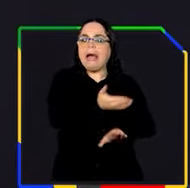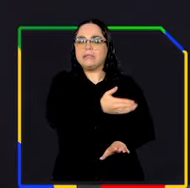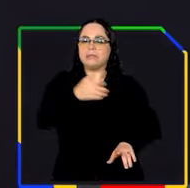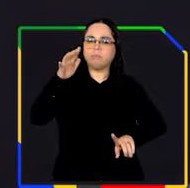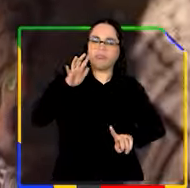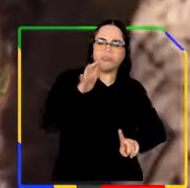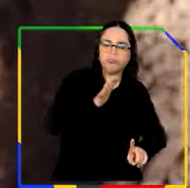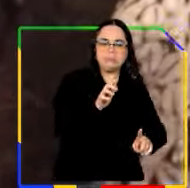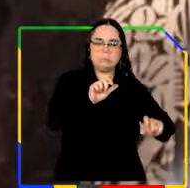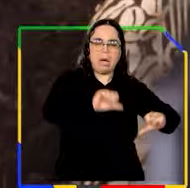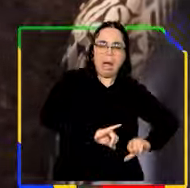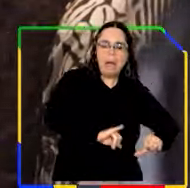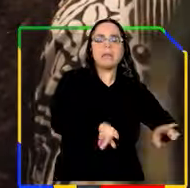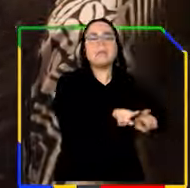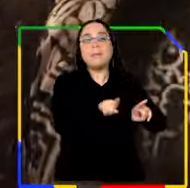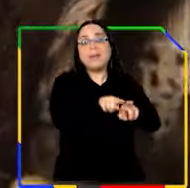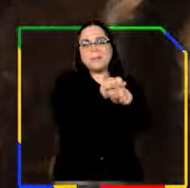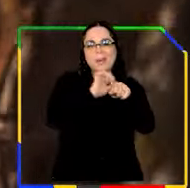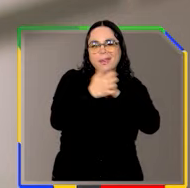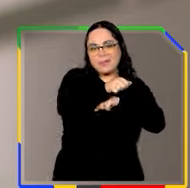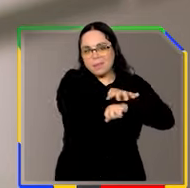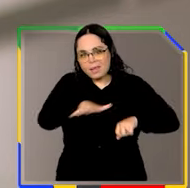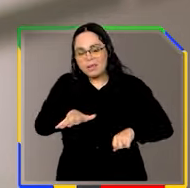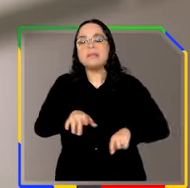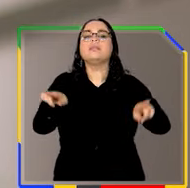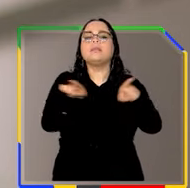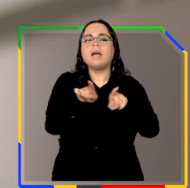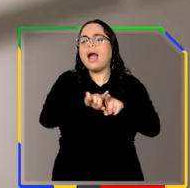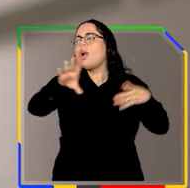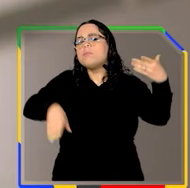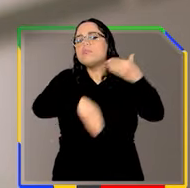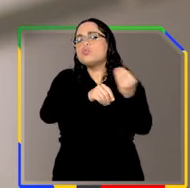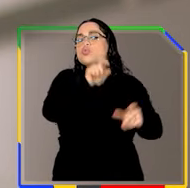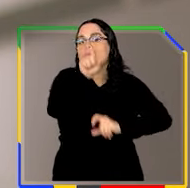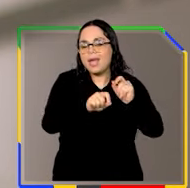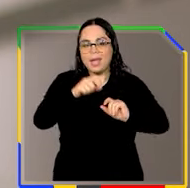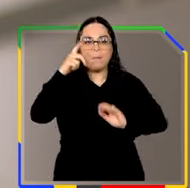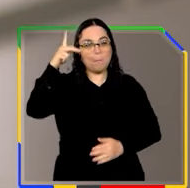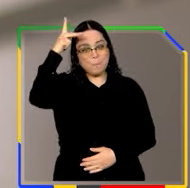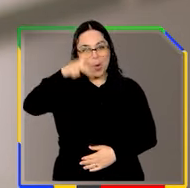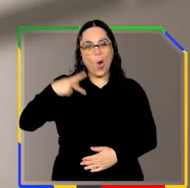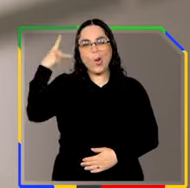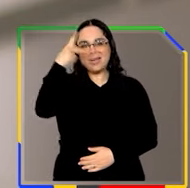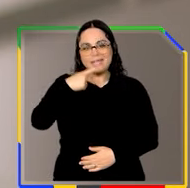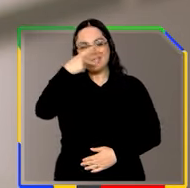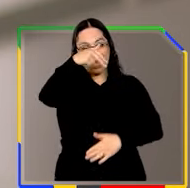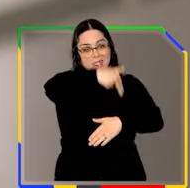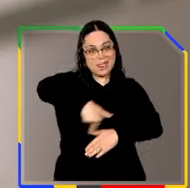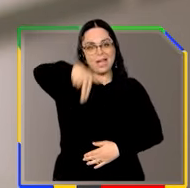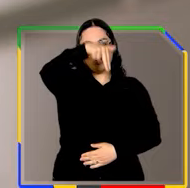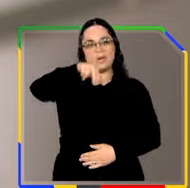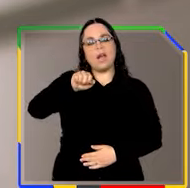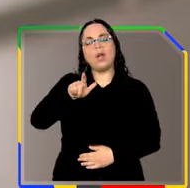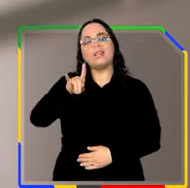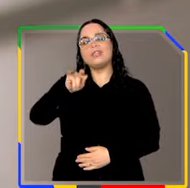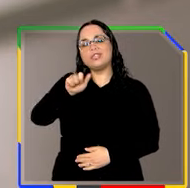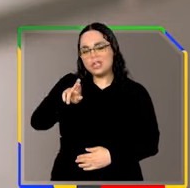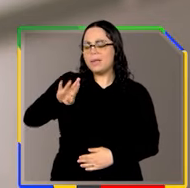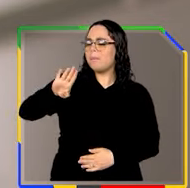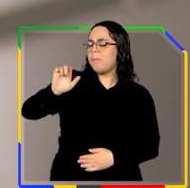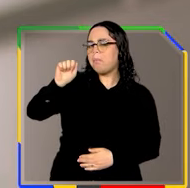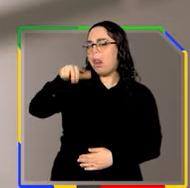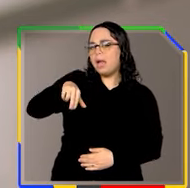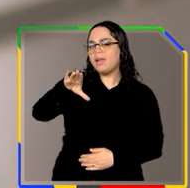duramente afetados pela pandemia. Agora estamos implementando a Política Nacional Aldir Blanc de Incentivo à